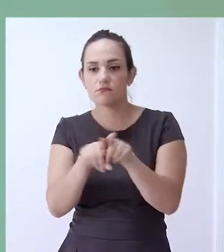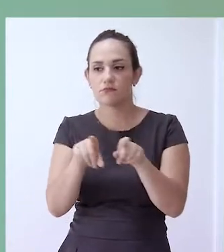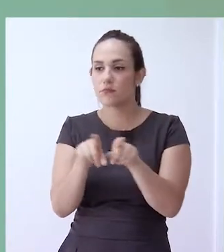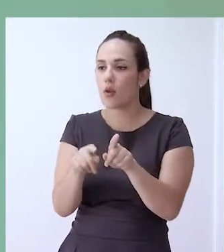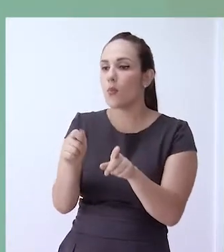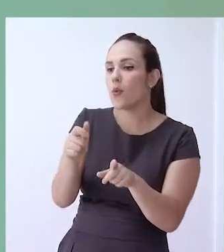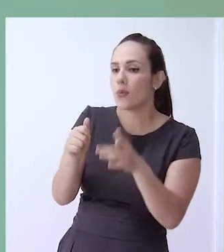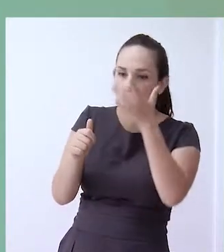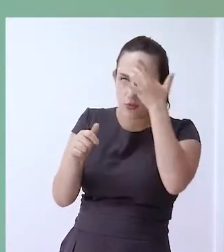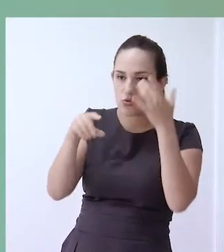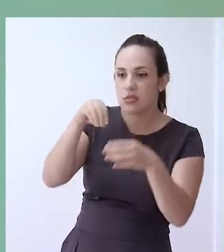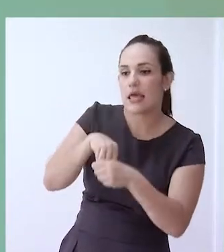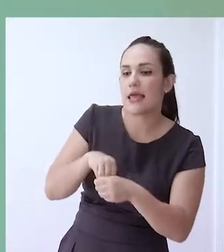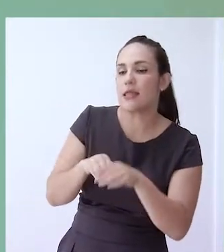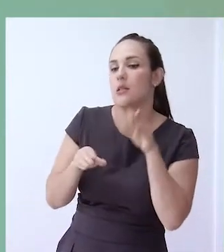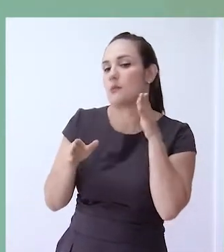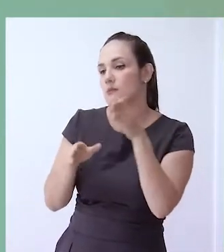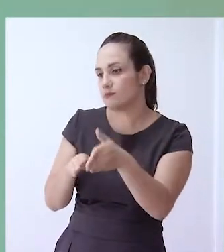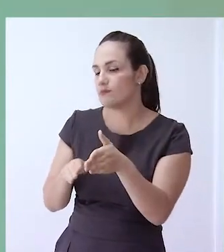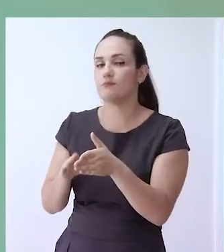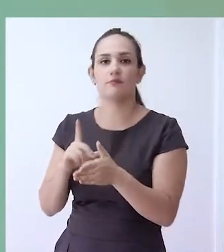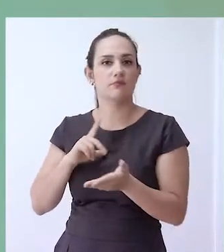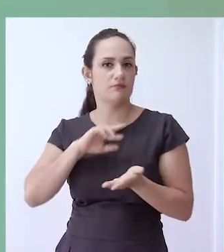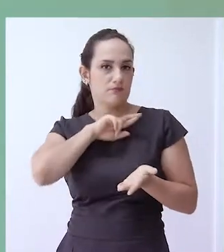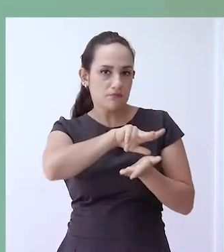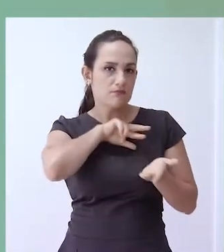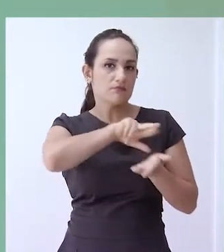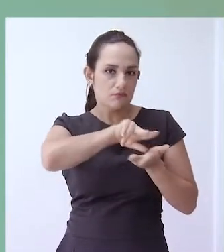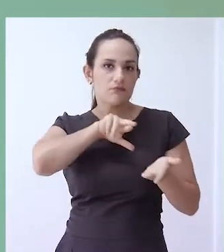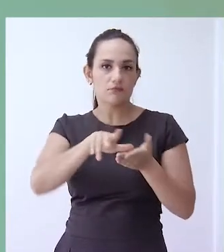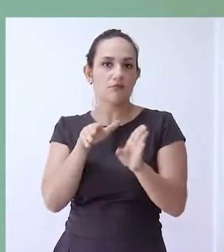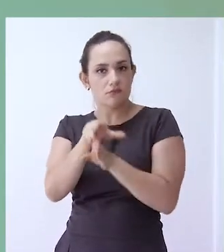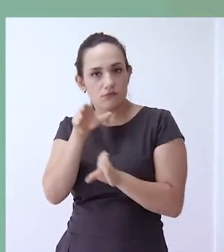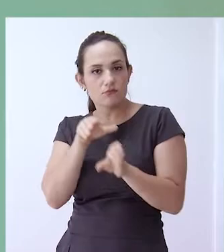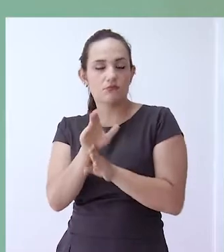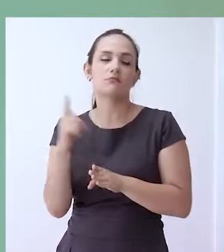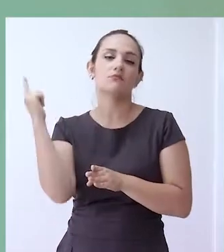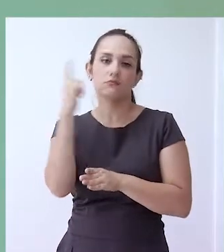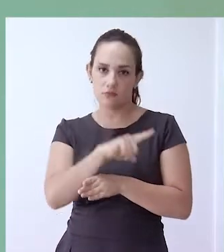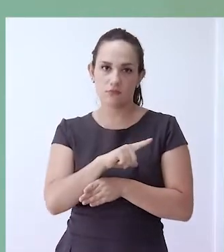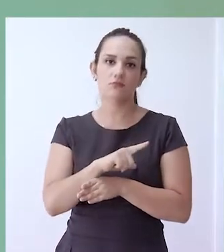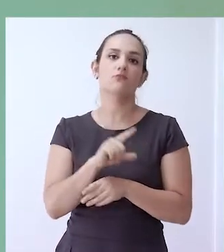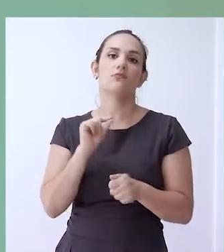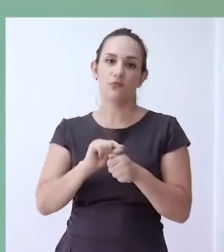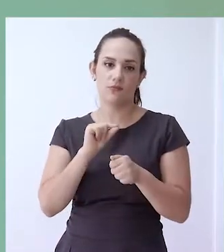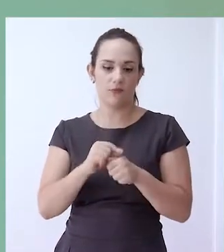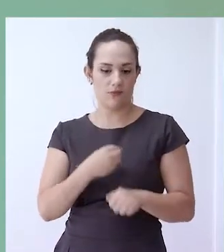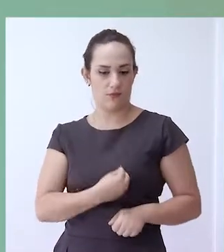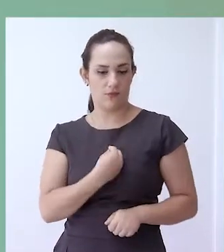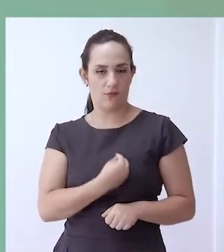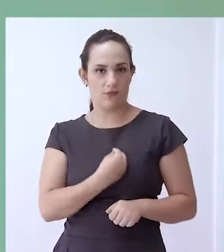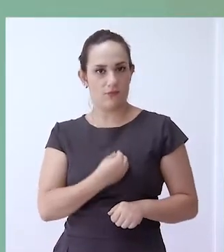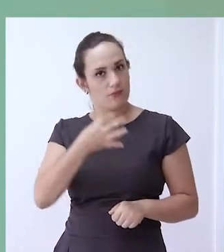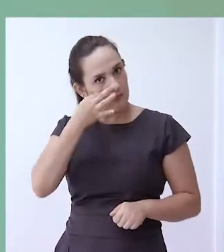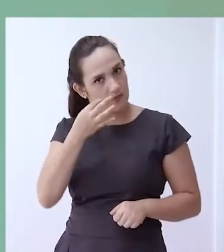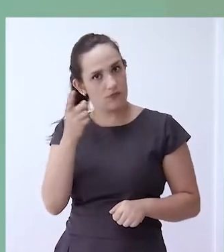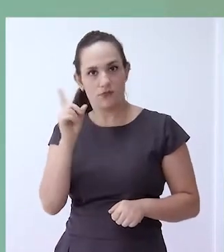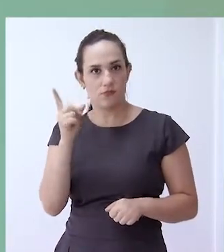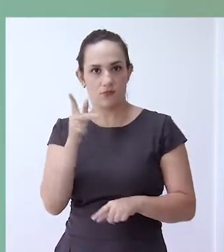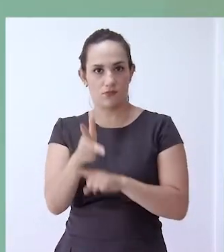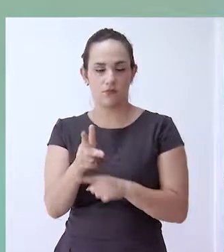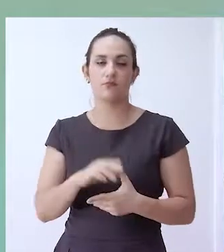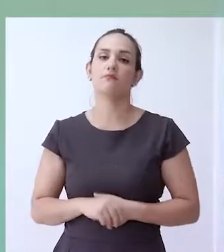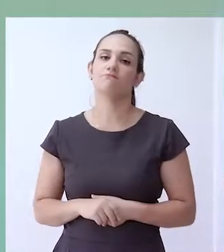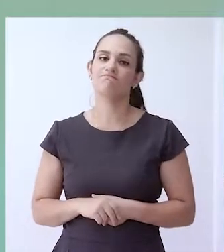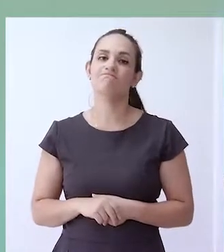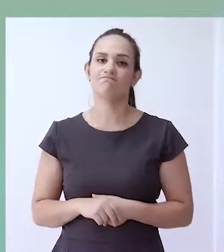um fluxo mais reduzido de pessoas, para que a gente pudesse efetivamente realizar esse ato presencial e não por